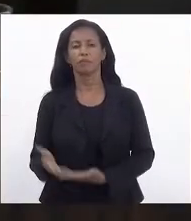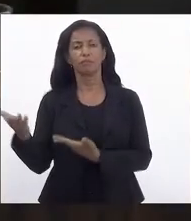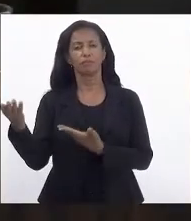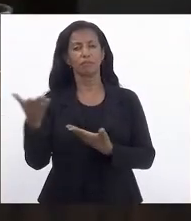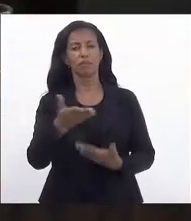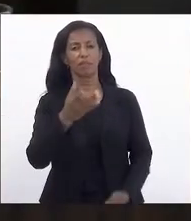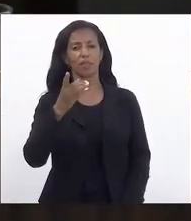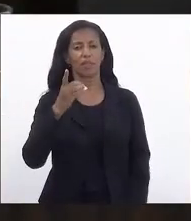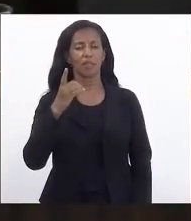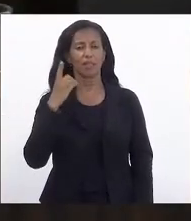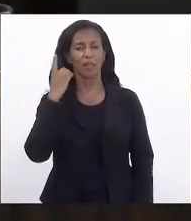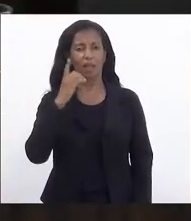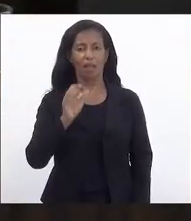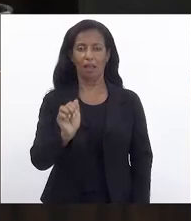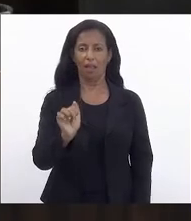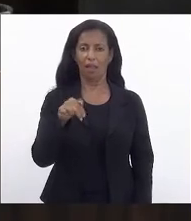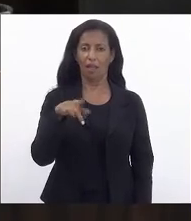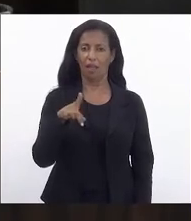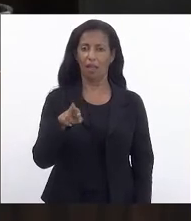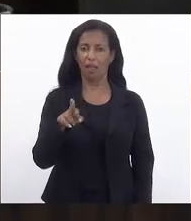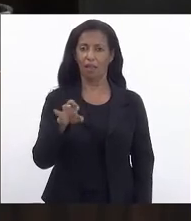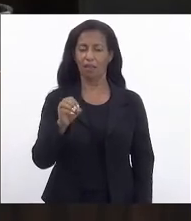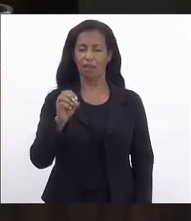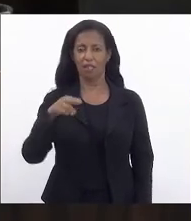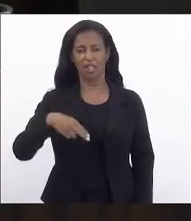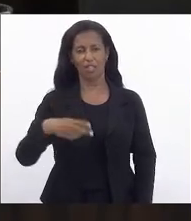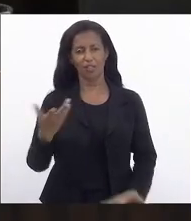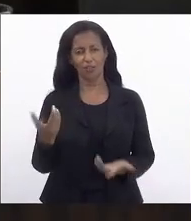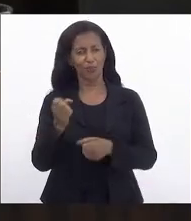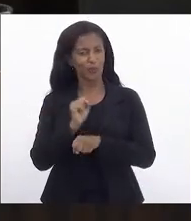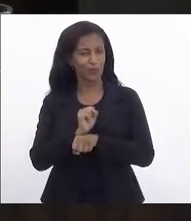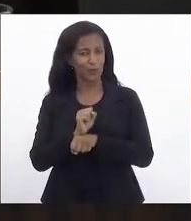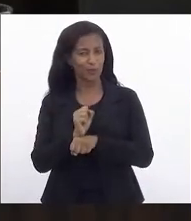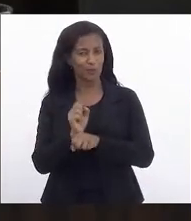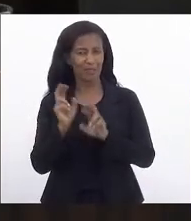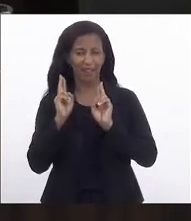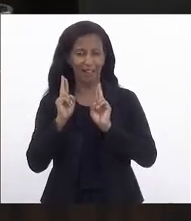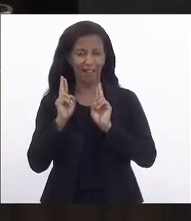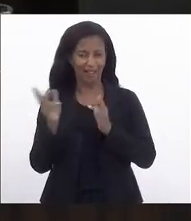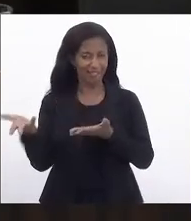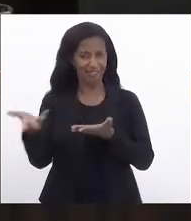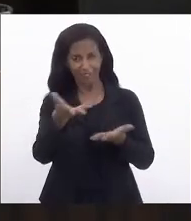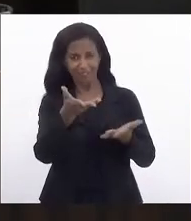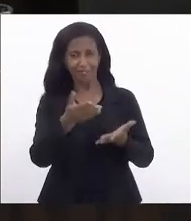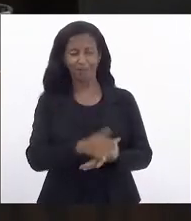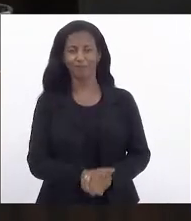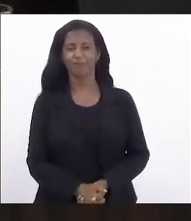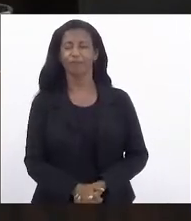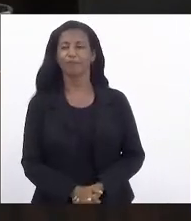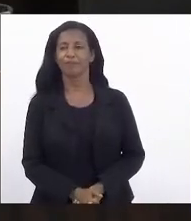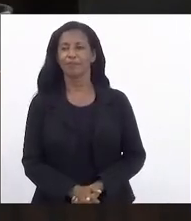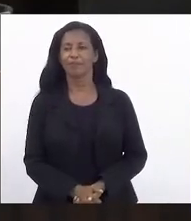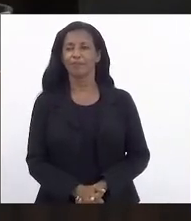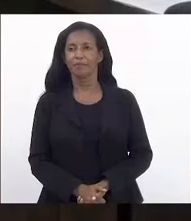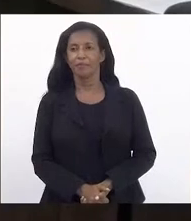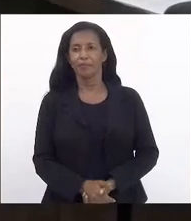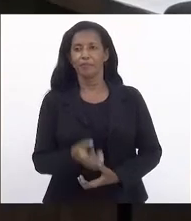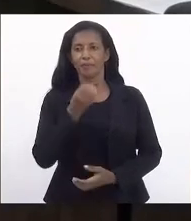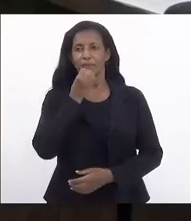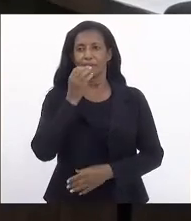Moraes a sua questão de ordem tão esperada com a palavra vossa excelência boa tarde presidente